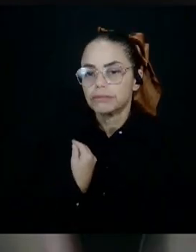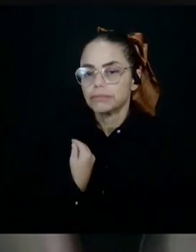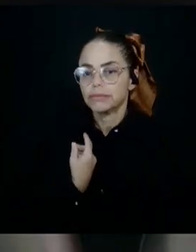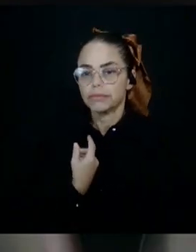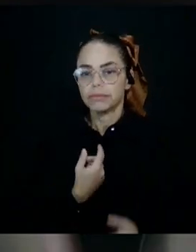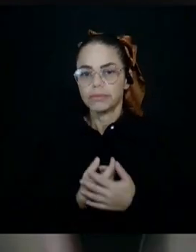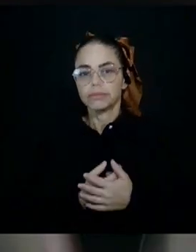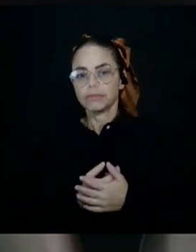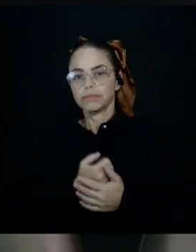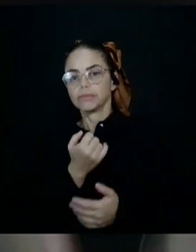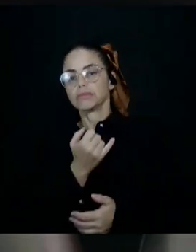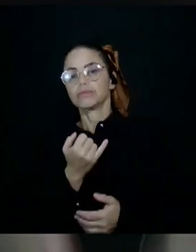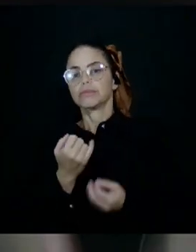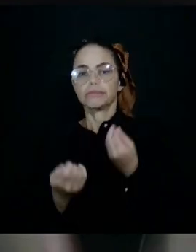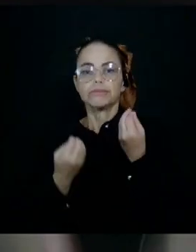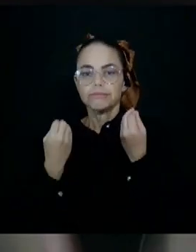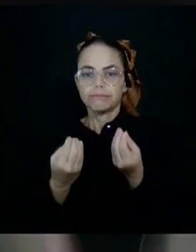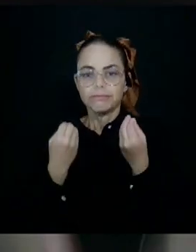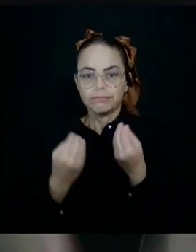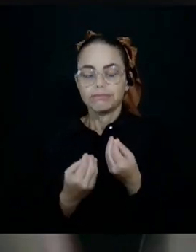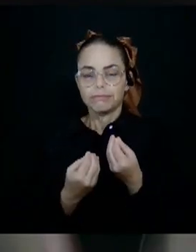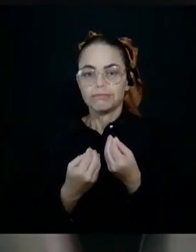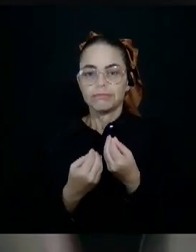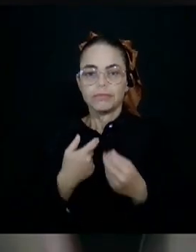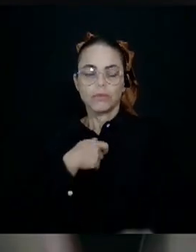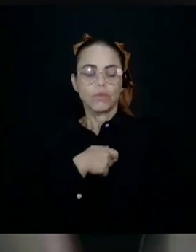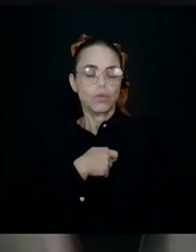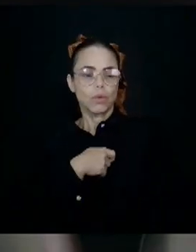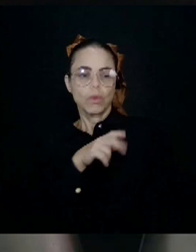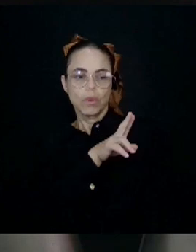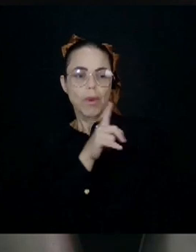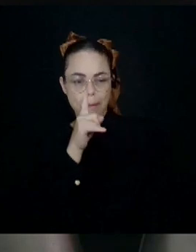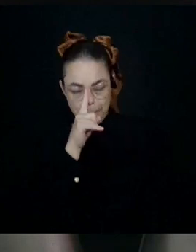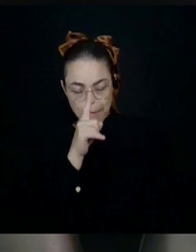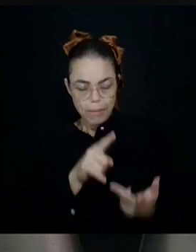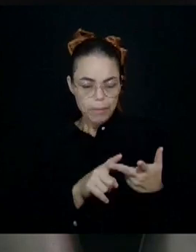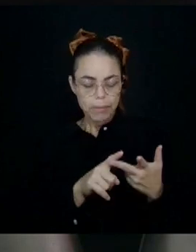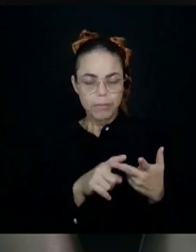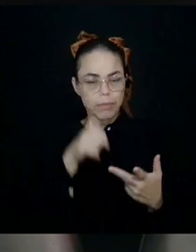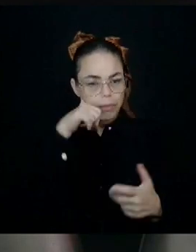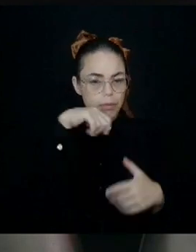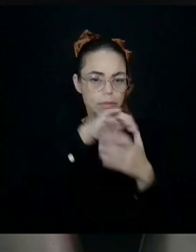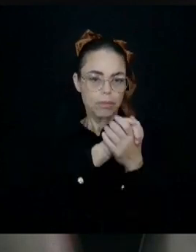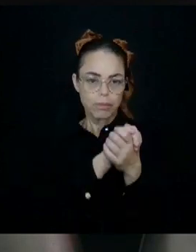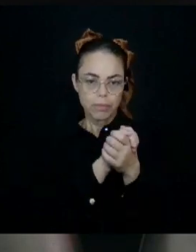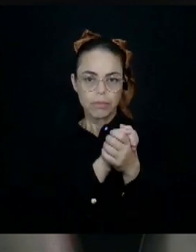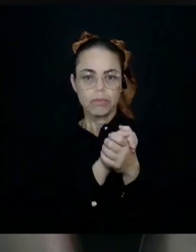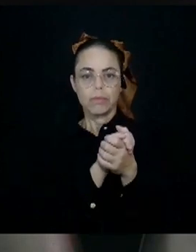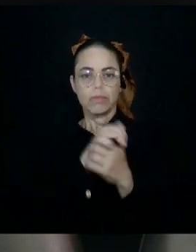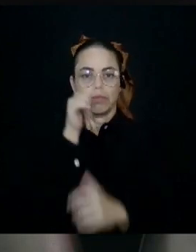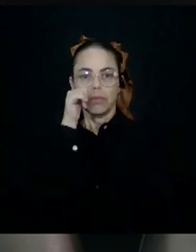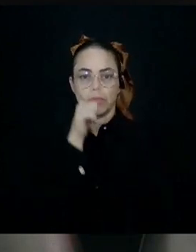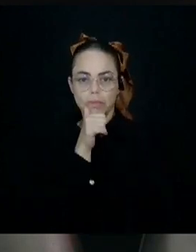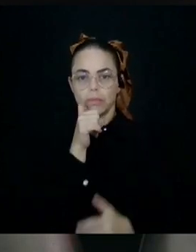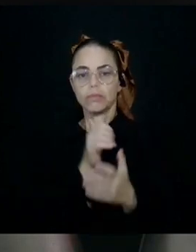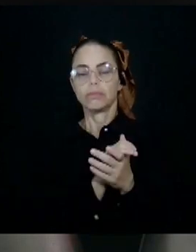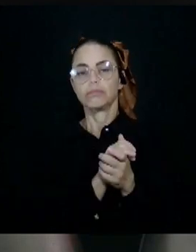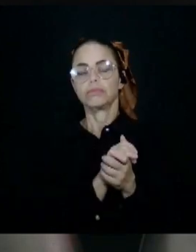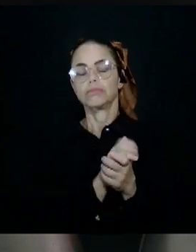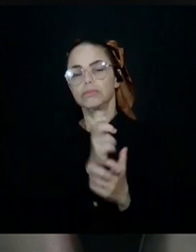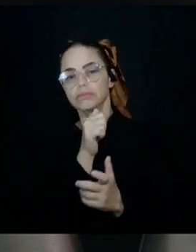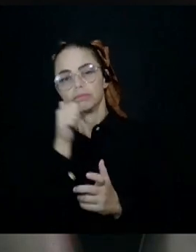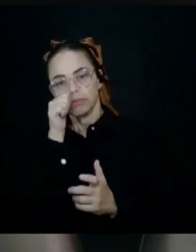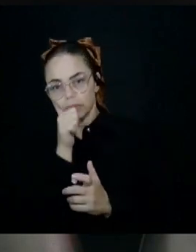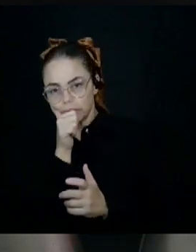gente, né, é rotulada como mãe, como esposa, como mulher, né? Se a mulher